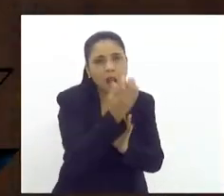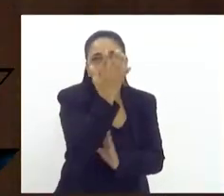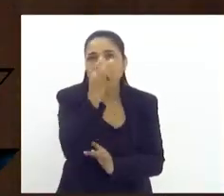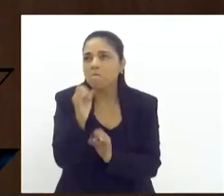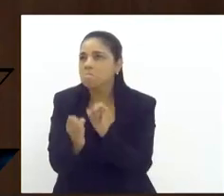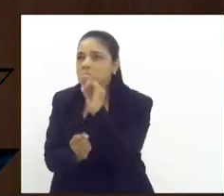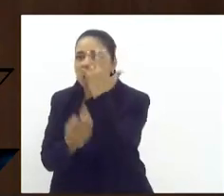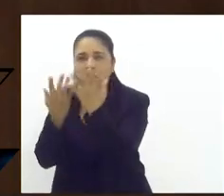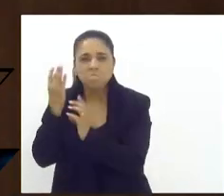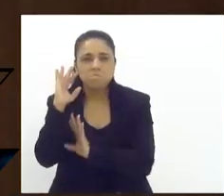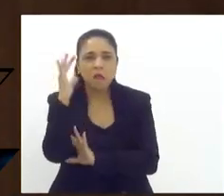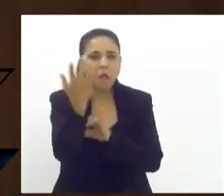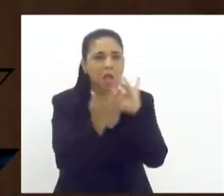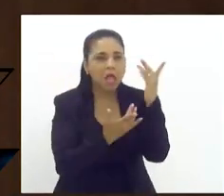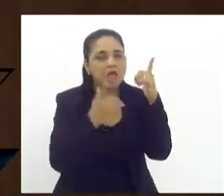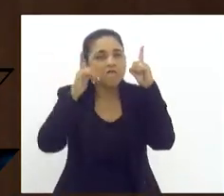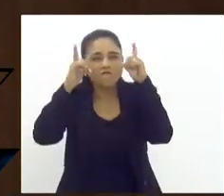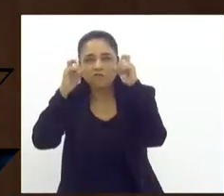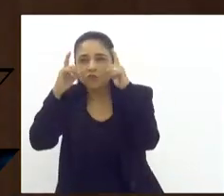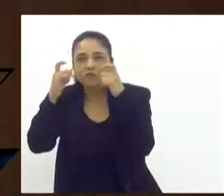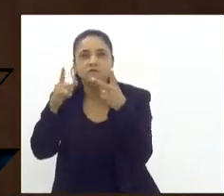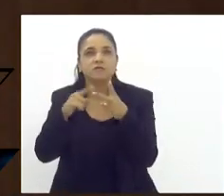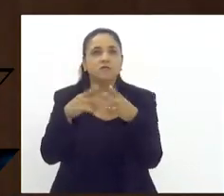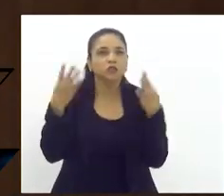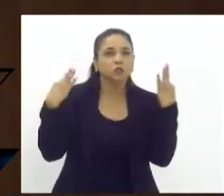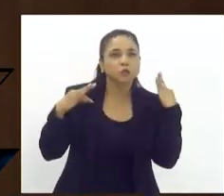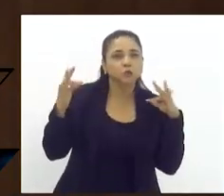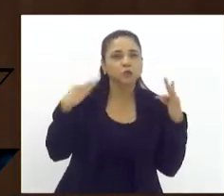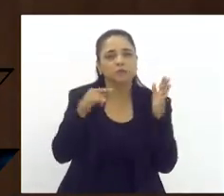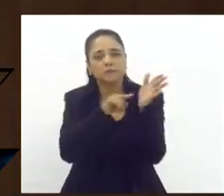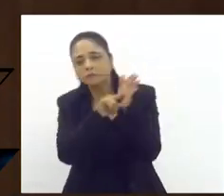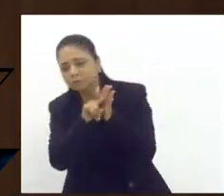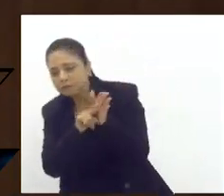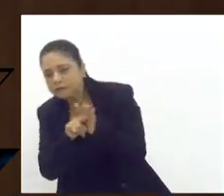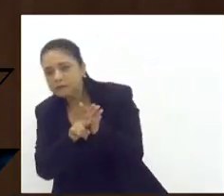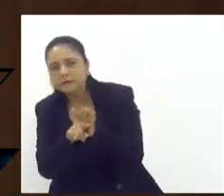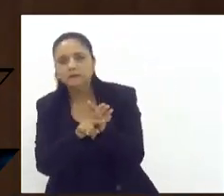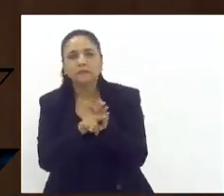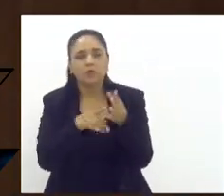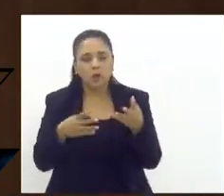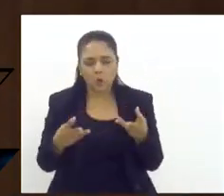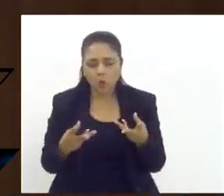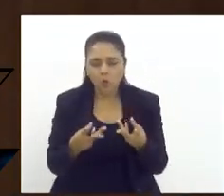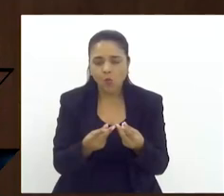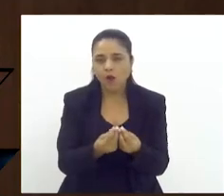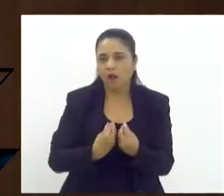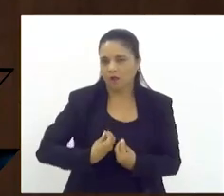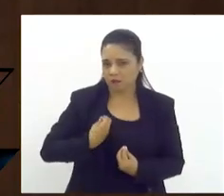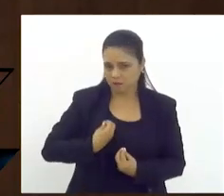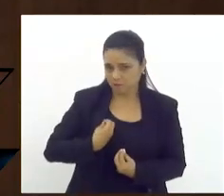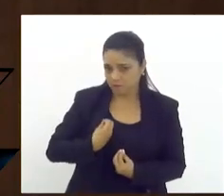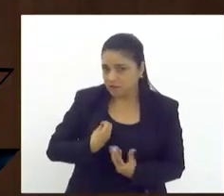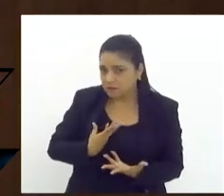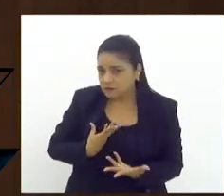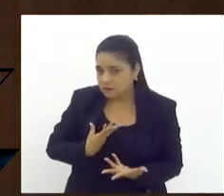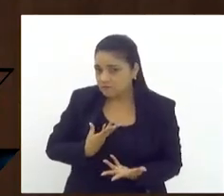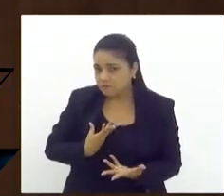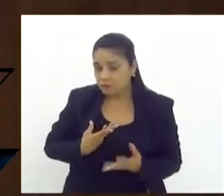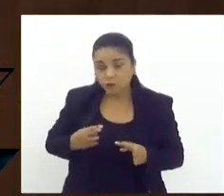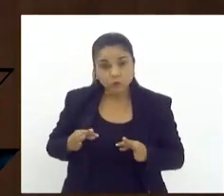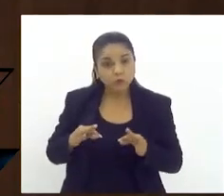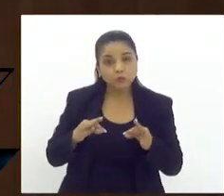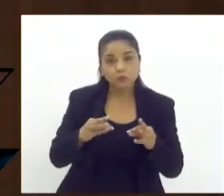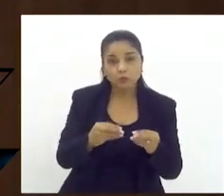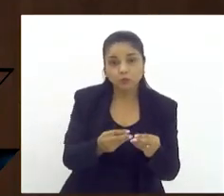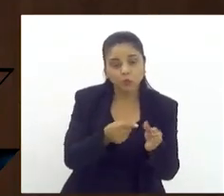da fotografia do Turismo da pesquisa da qualidade de vida e tudo isso